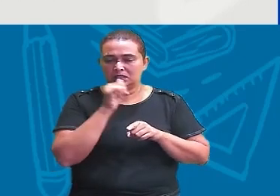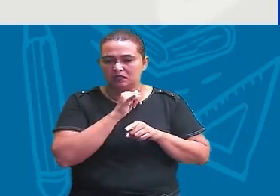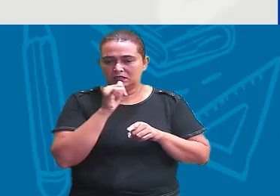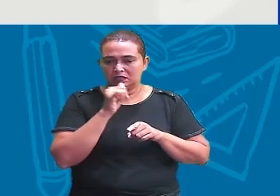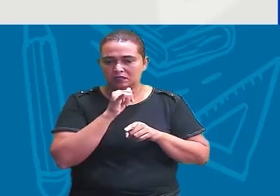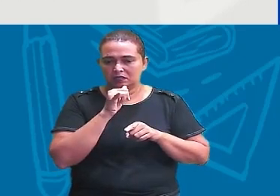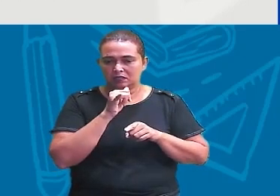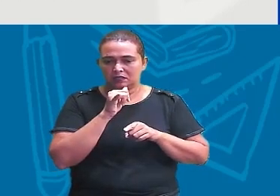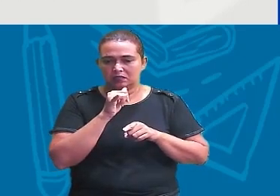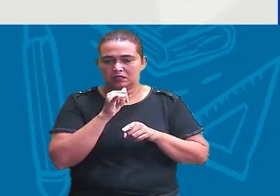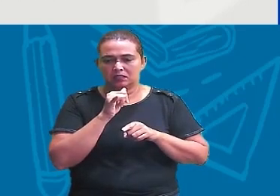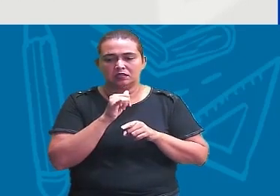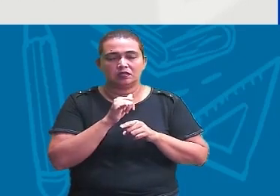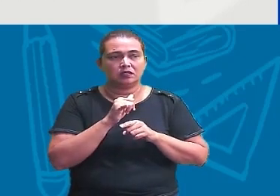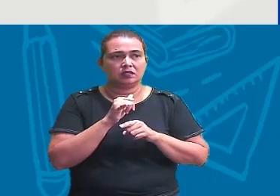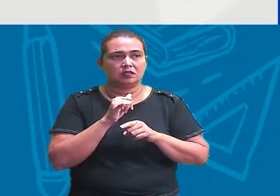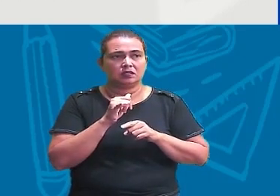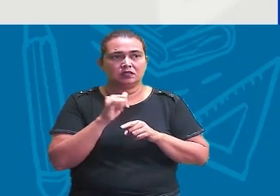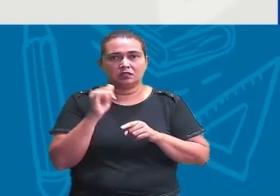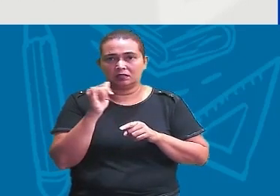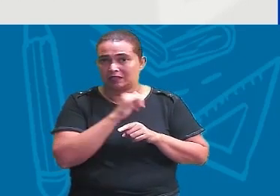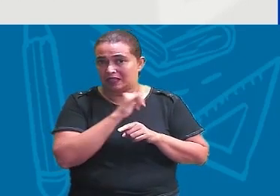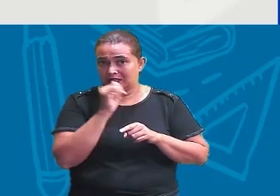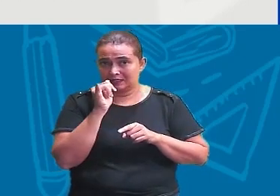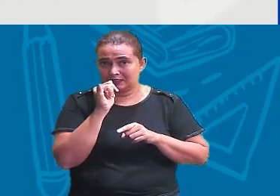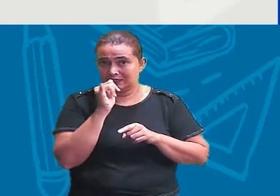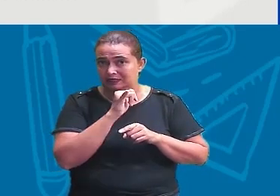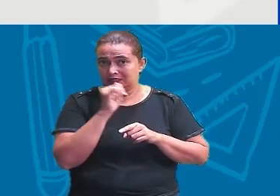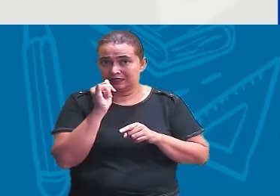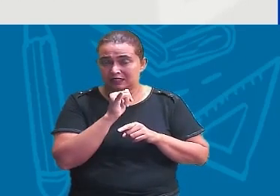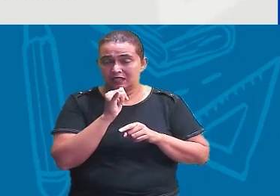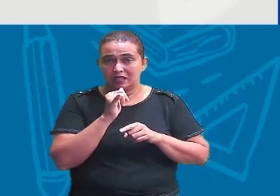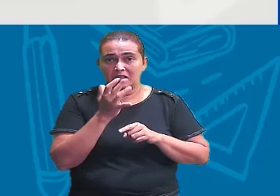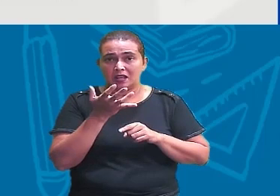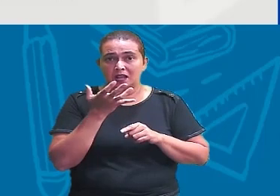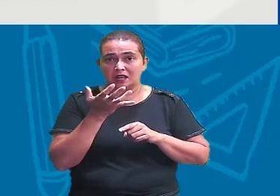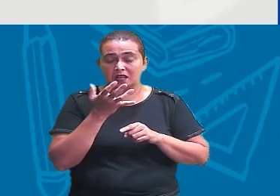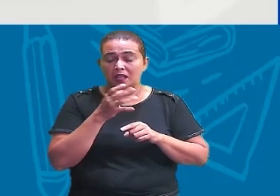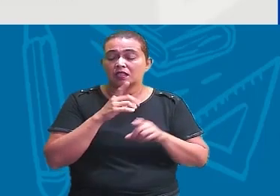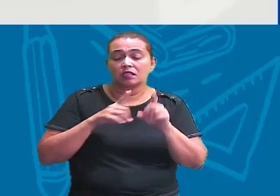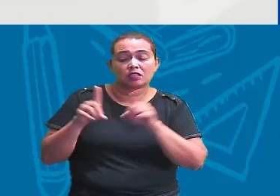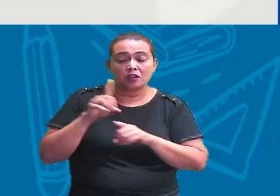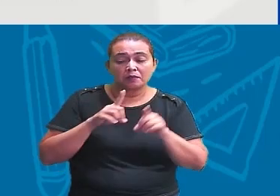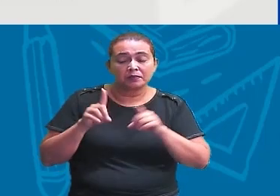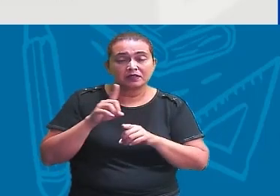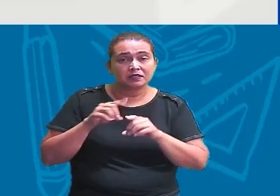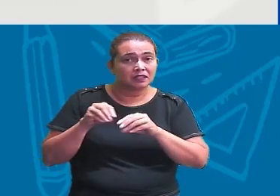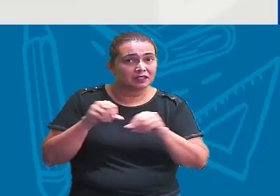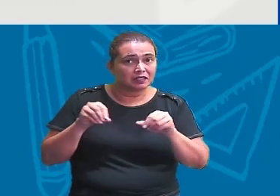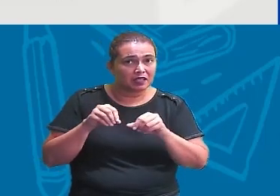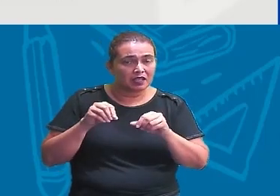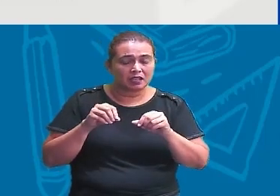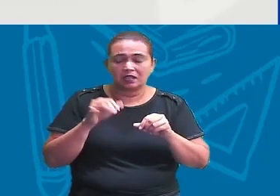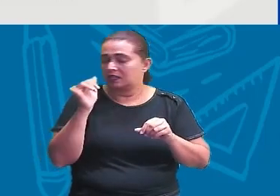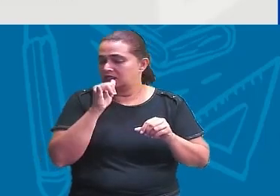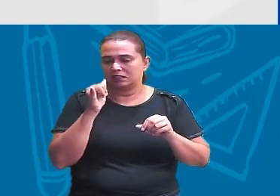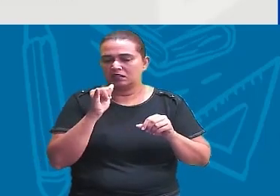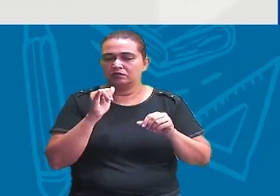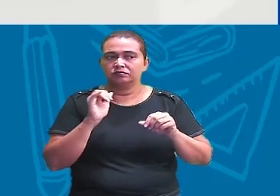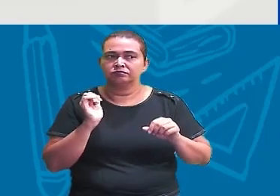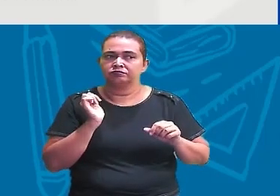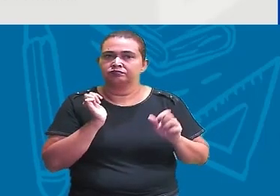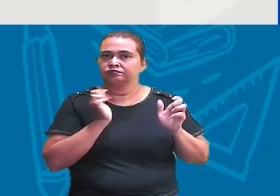Tríplice Aliança, começou a tentar dominar regiões da própria Itália, a Itália sai do